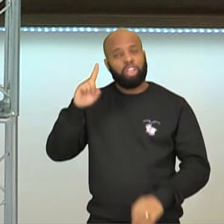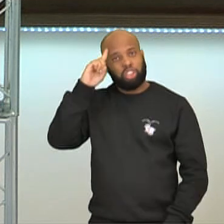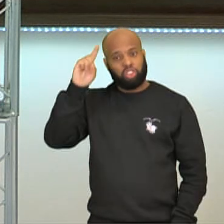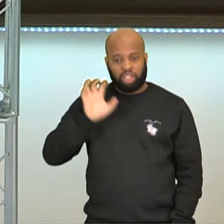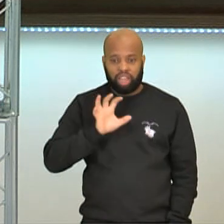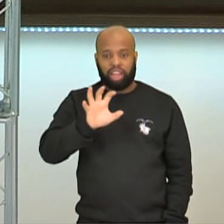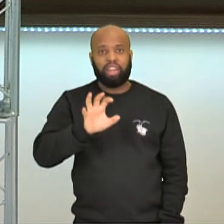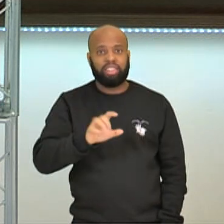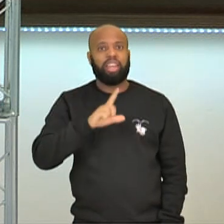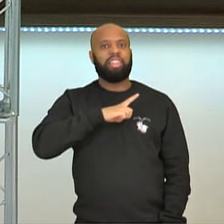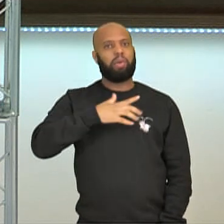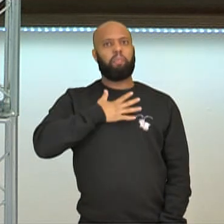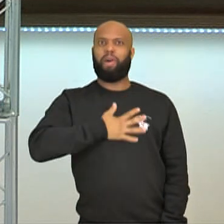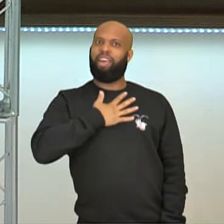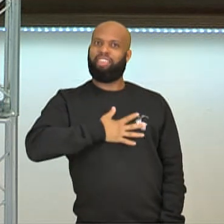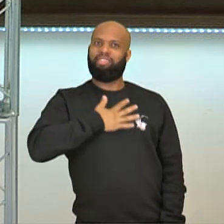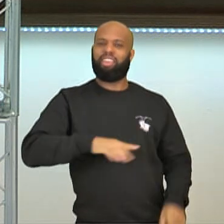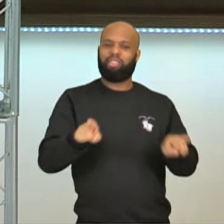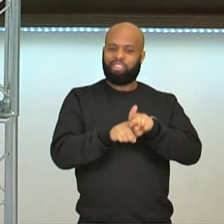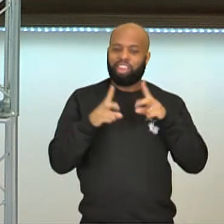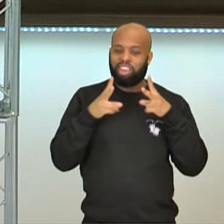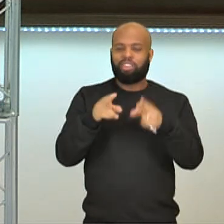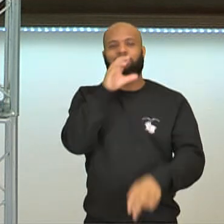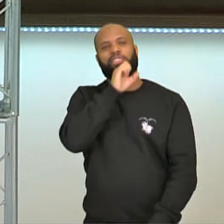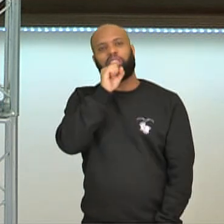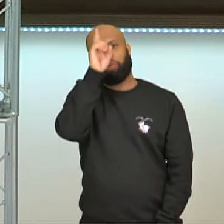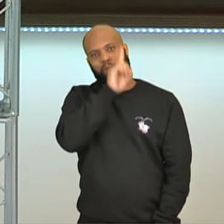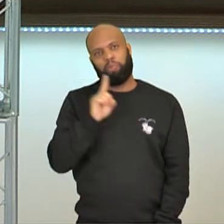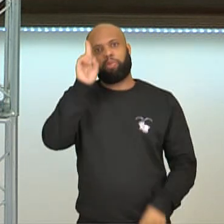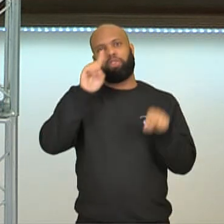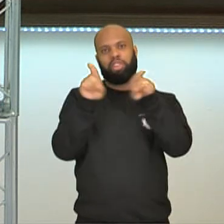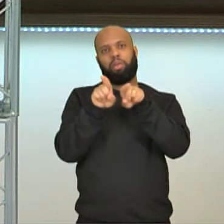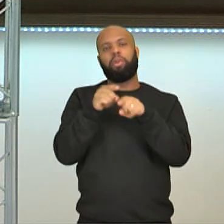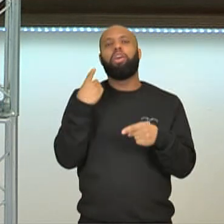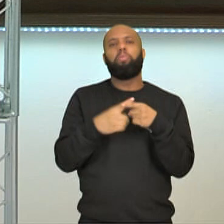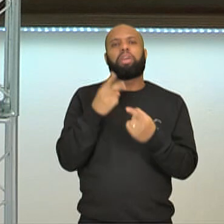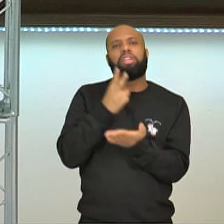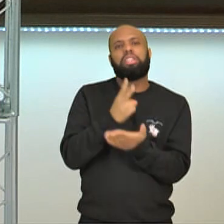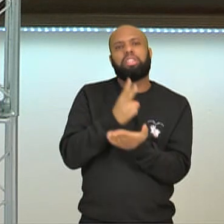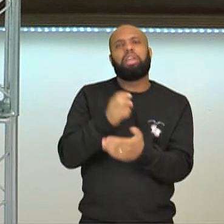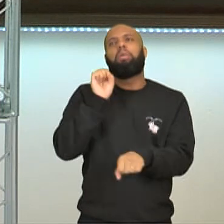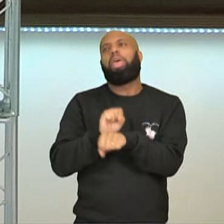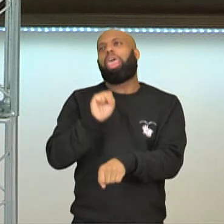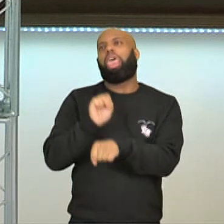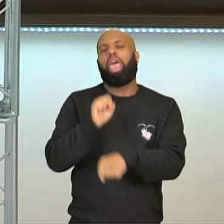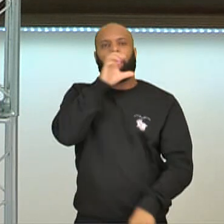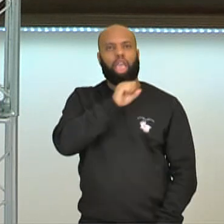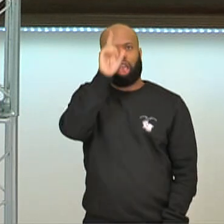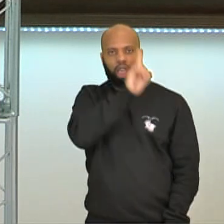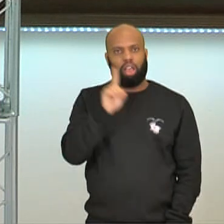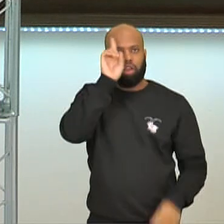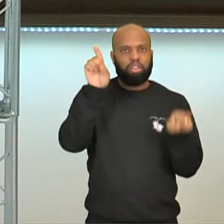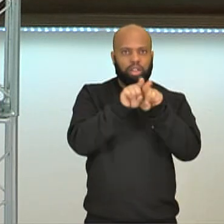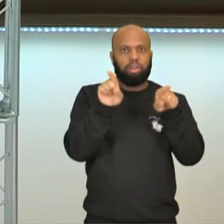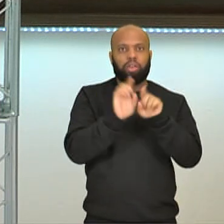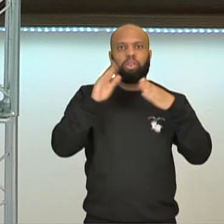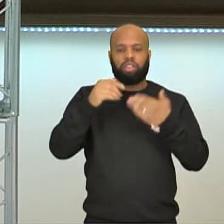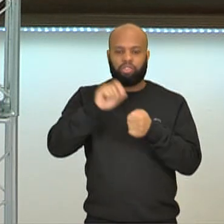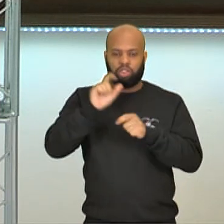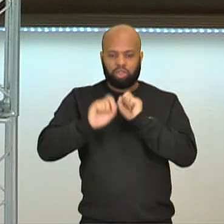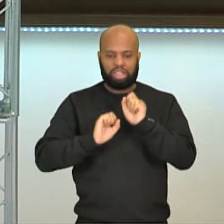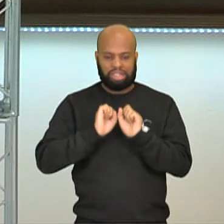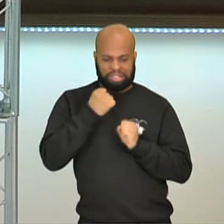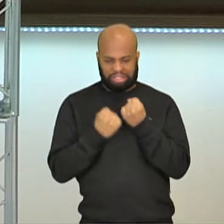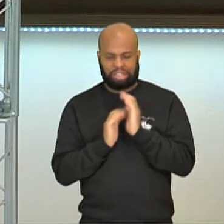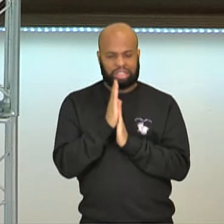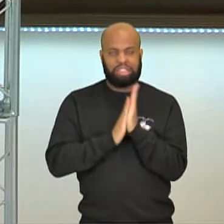dias sejam tão prazerosos quanto o final de semana. Porque se você ficar sempre esperando pelo final de semana, e aí cria-se uma